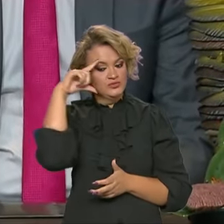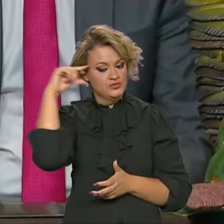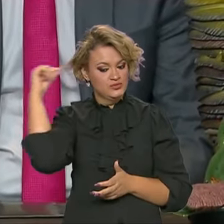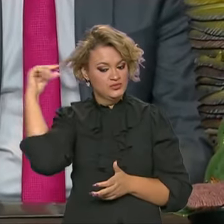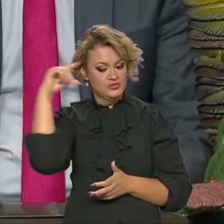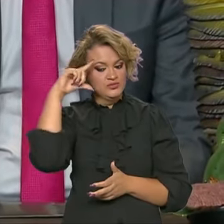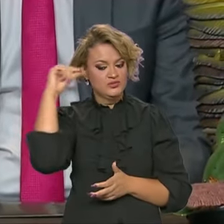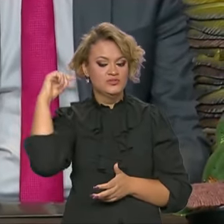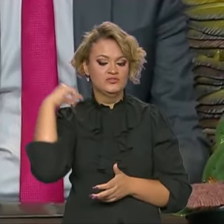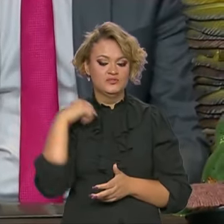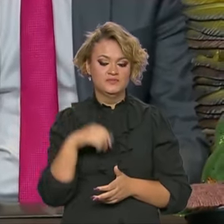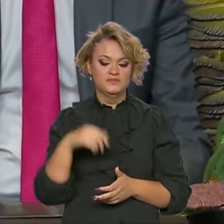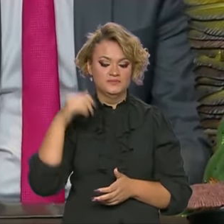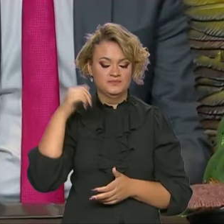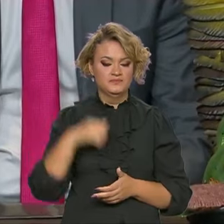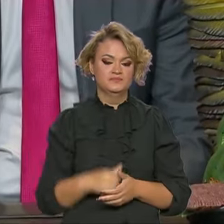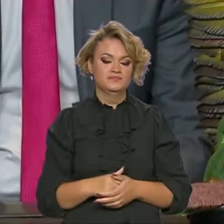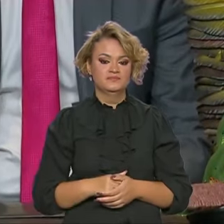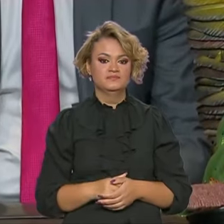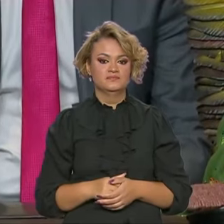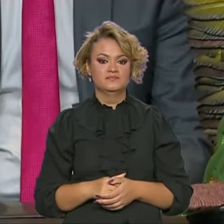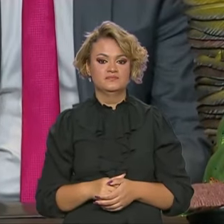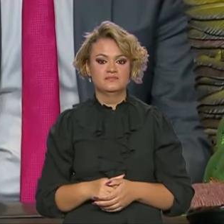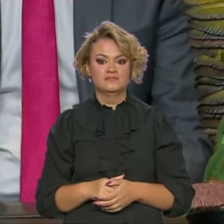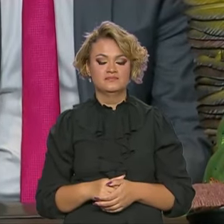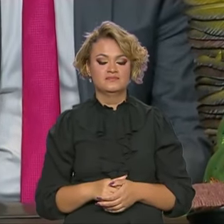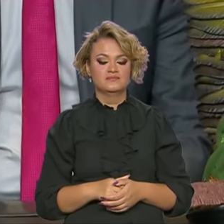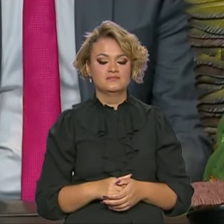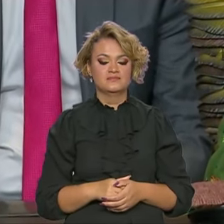Brasil, Janja Lula da Silva,